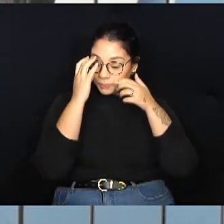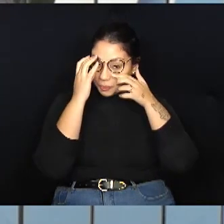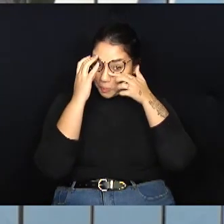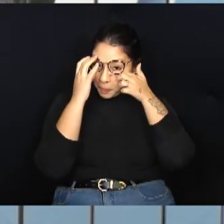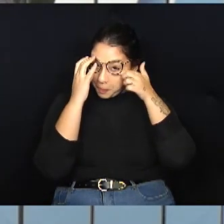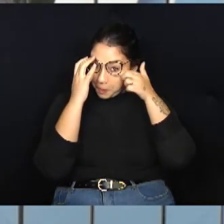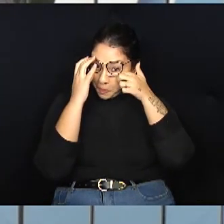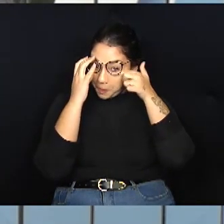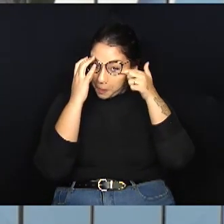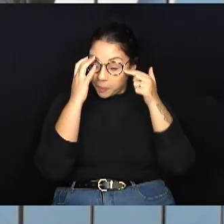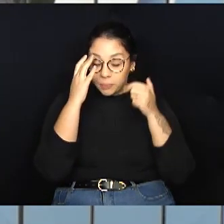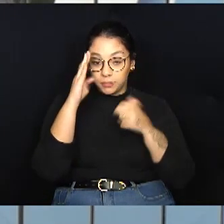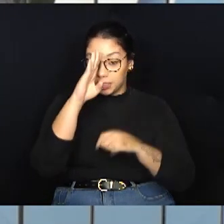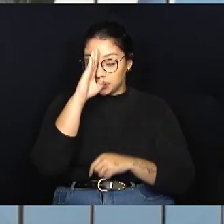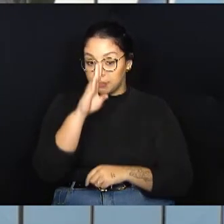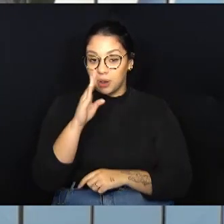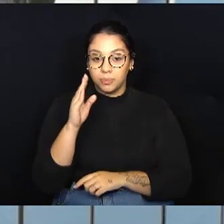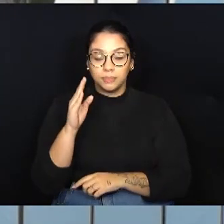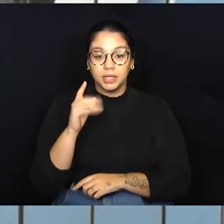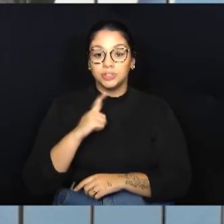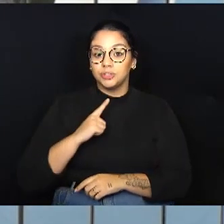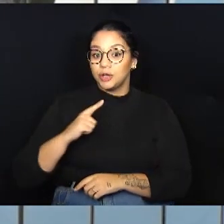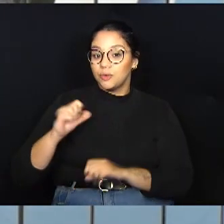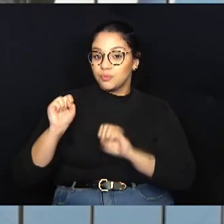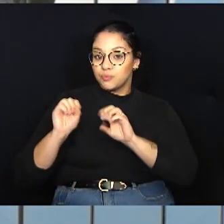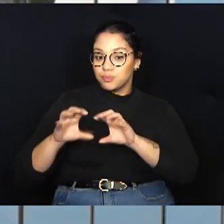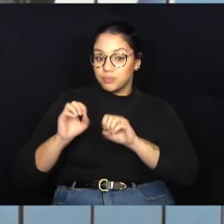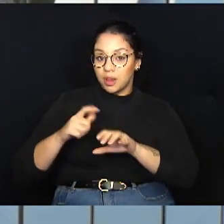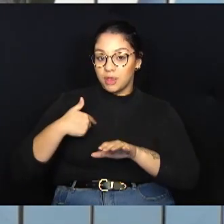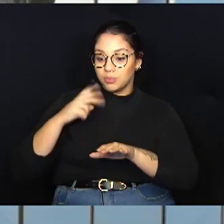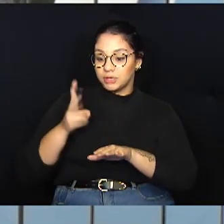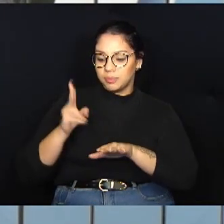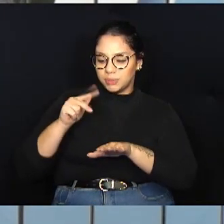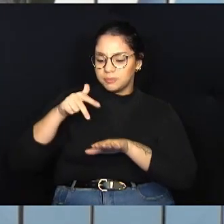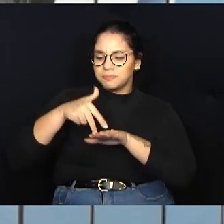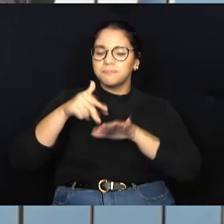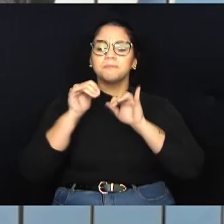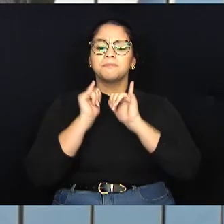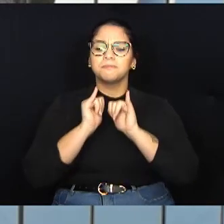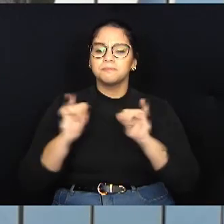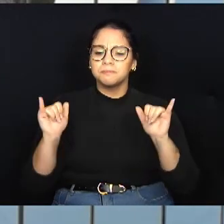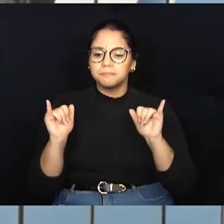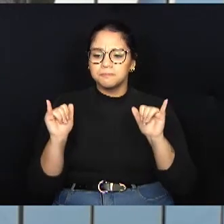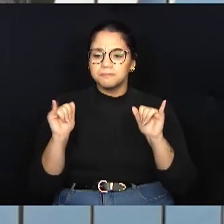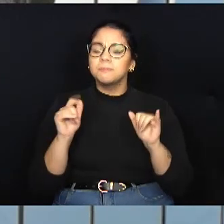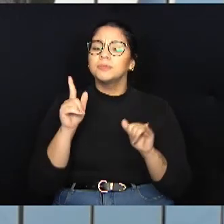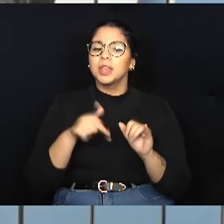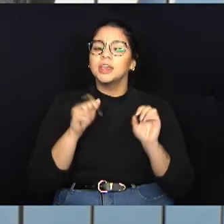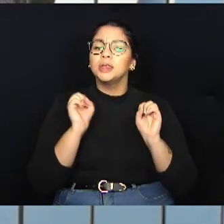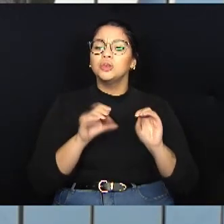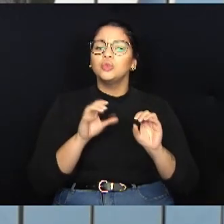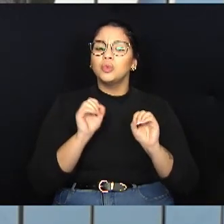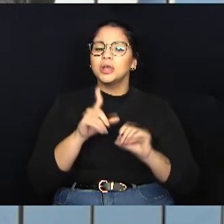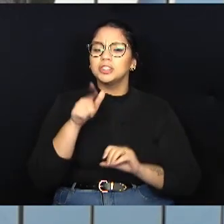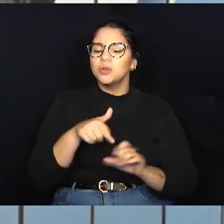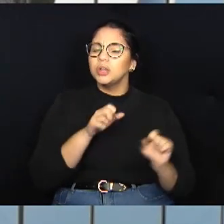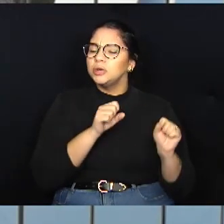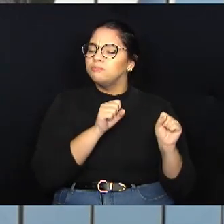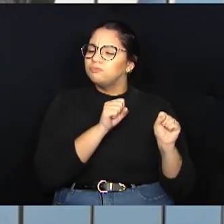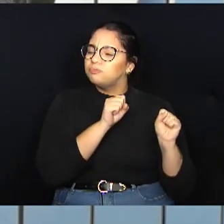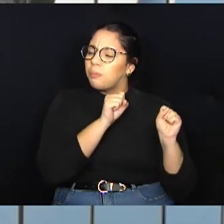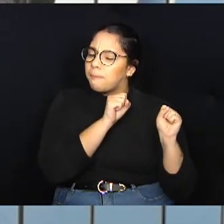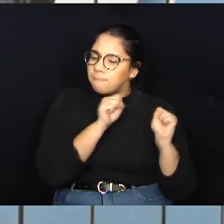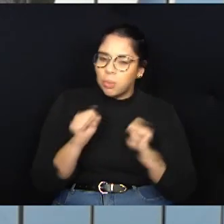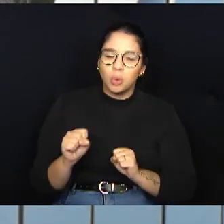especificamente a bandeira da educação. Eu sempre utilizei a tribuna da Câmara para dizer que a educação é o mais poderoso instrumento de